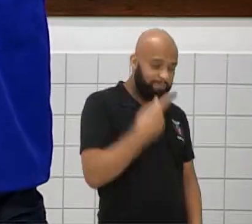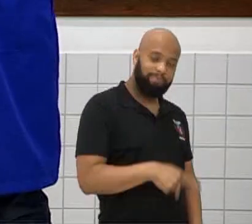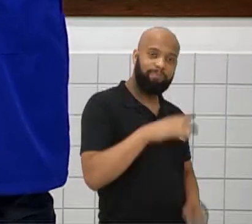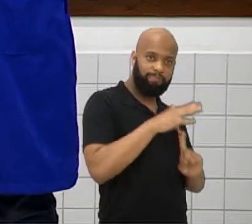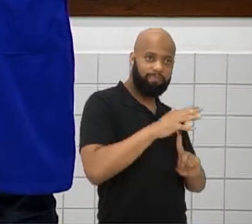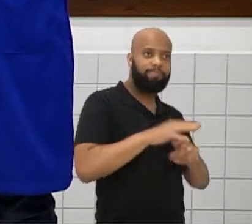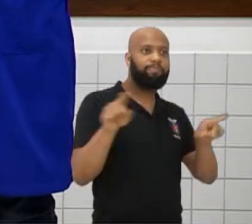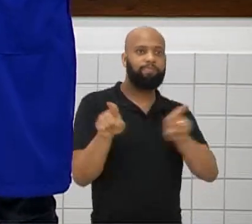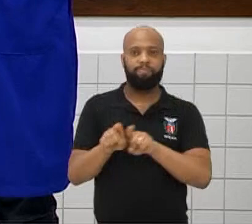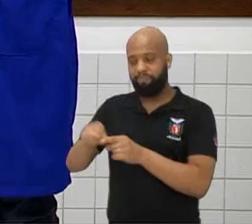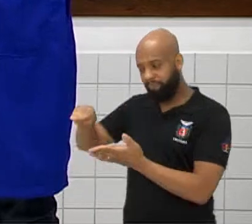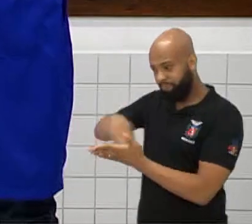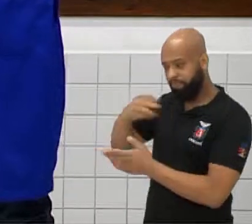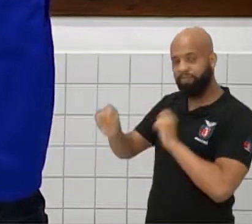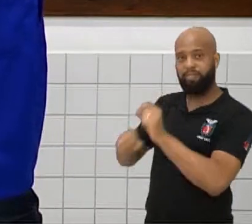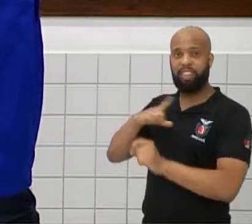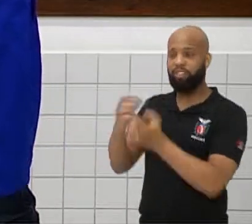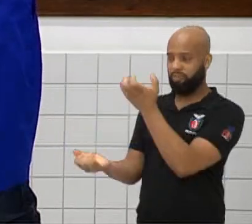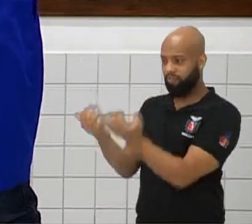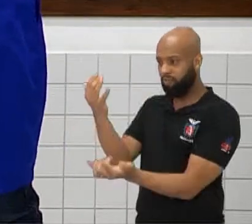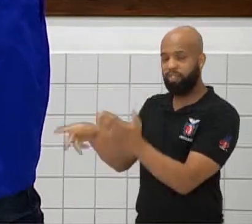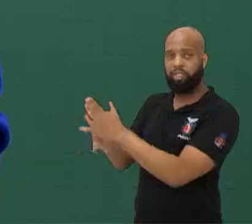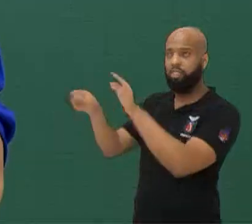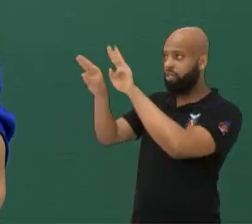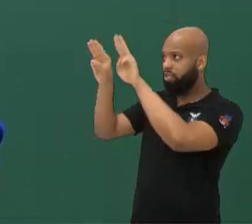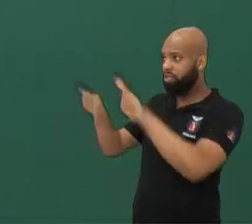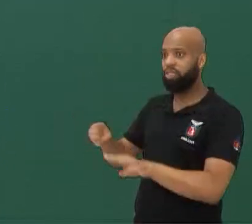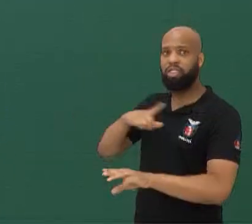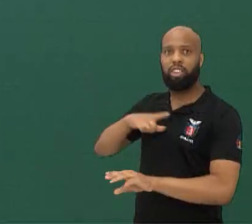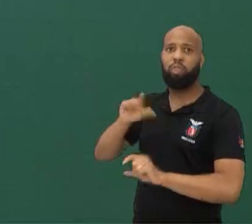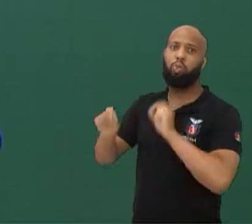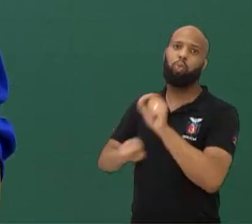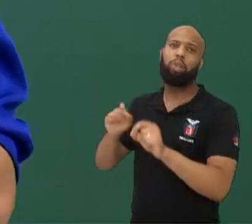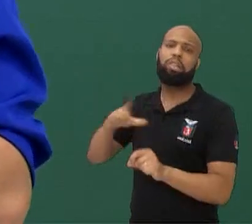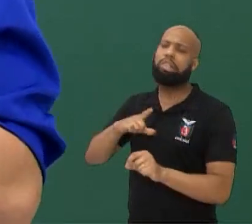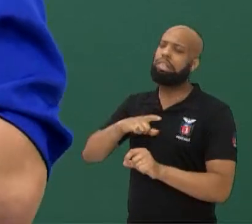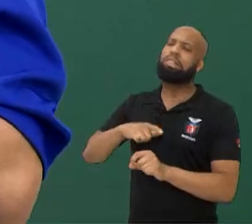empolgado. Ele mandou que o incêndio do Museu Nacional foi uma grande